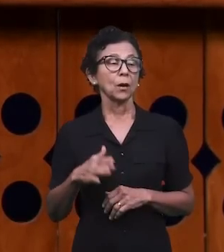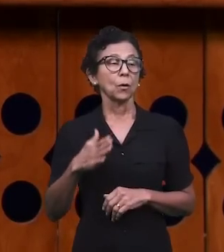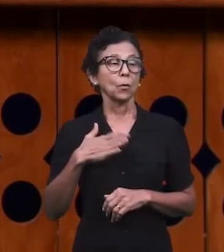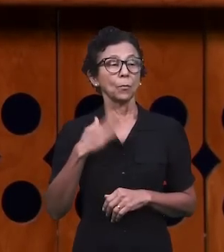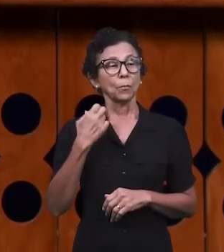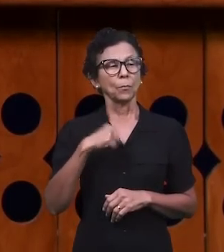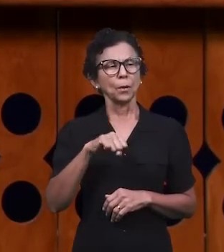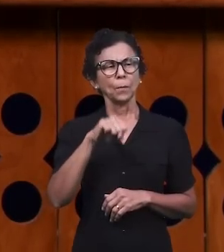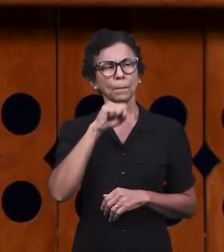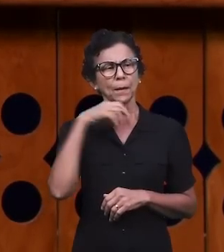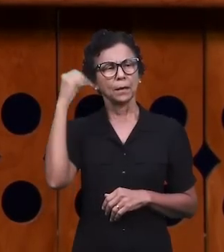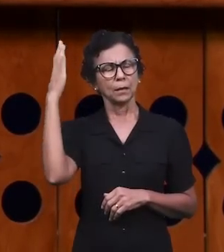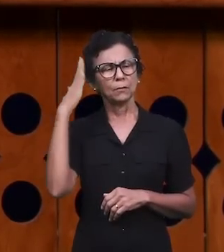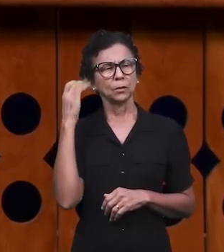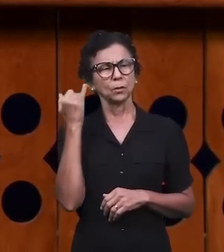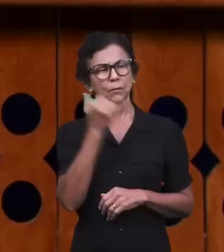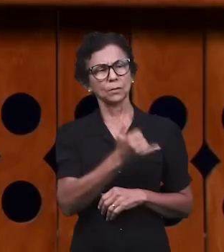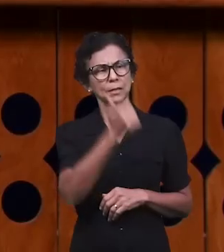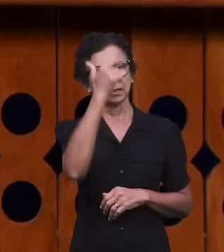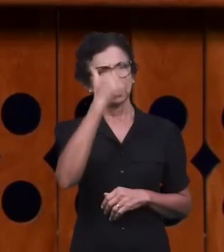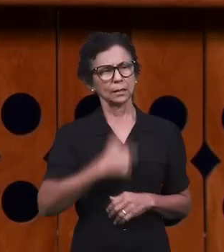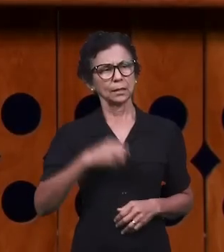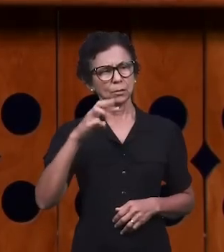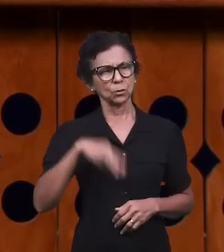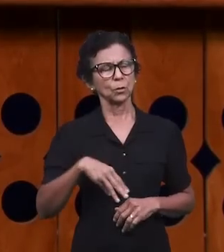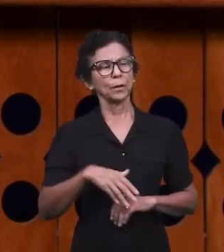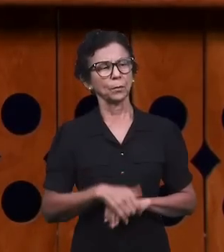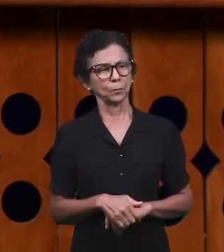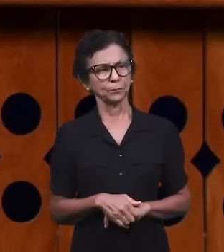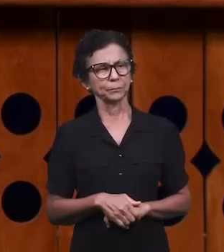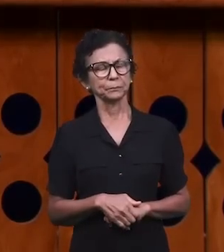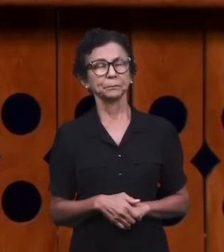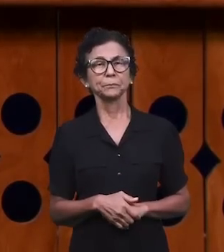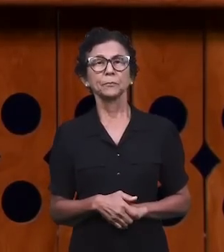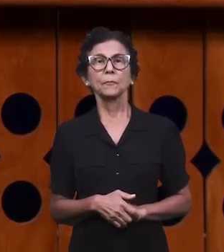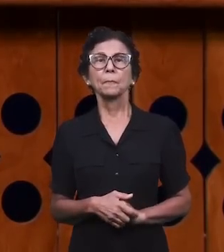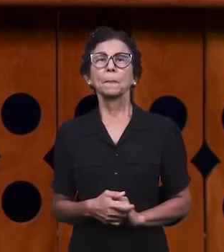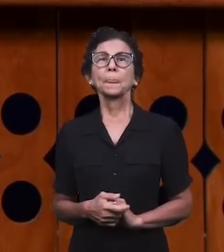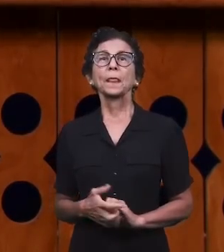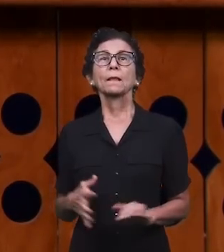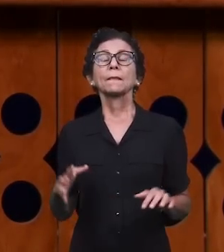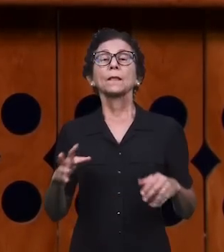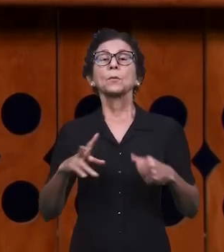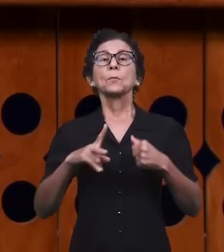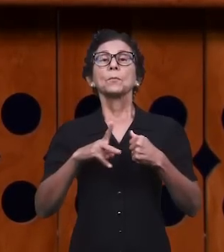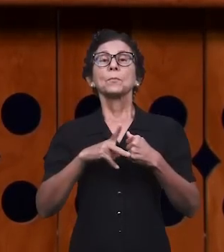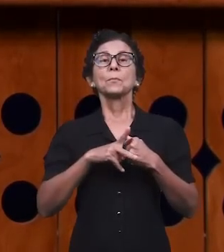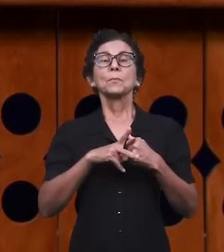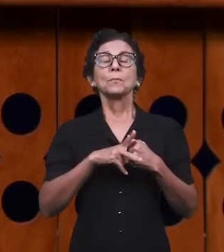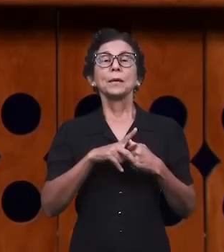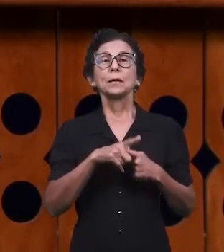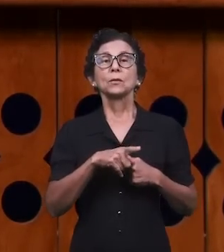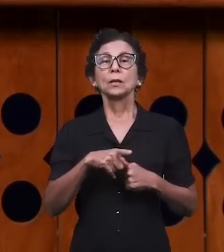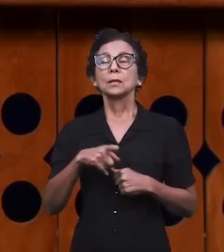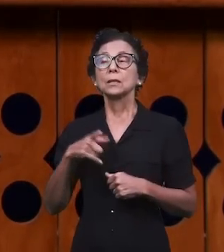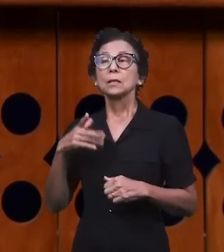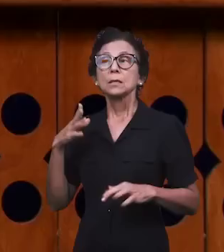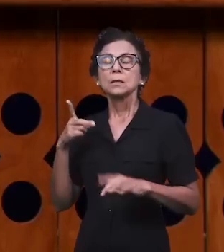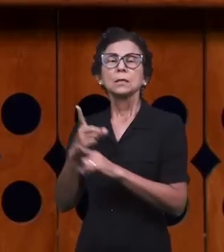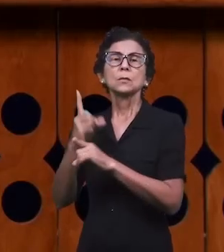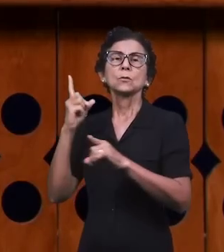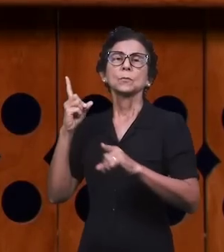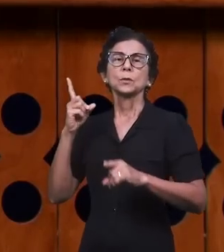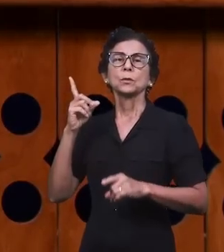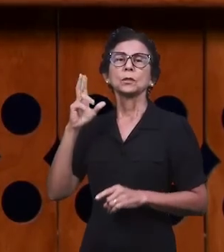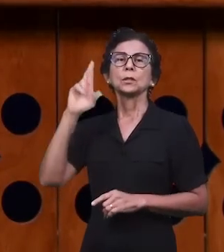Pai que te revelou. Então Pedro estava descobrindo que na verdade que o Senhor era o Cristo. É